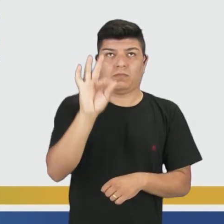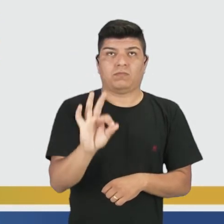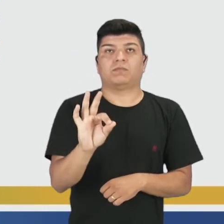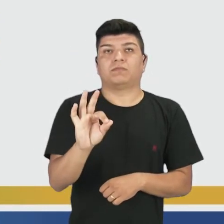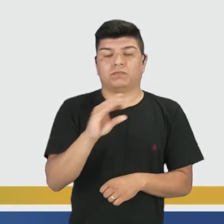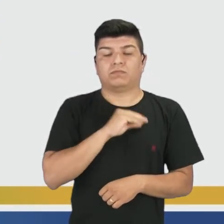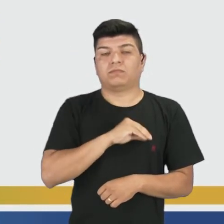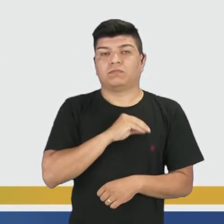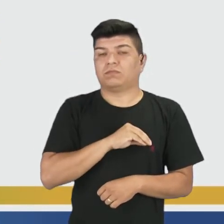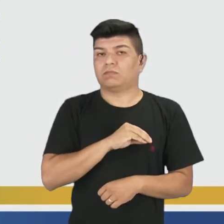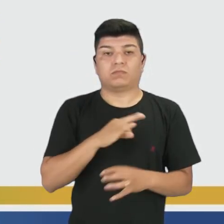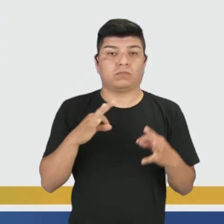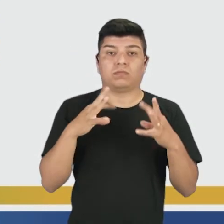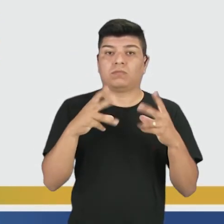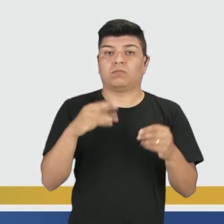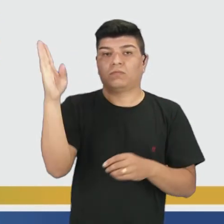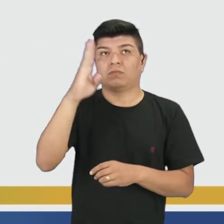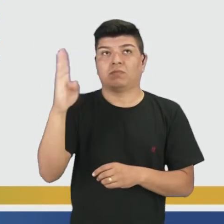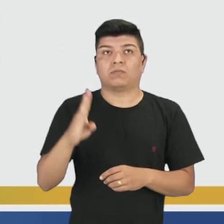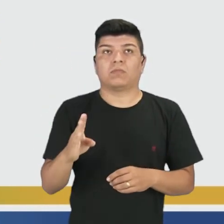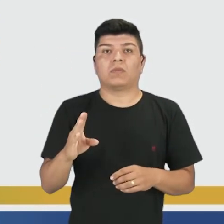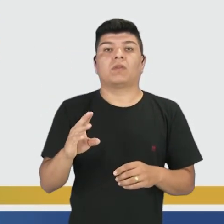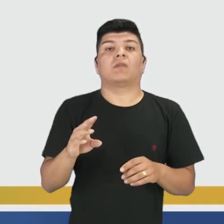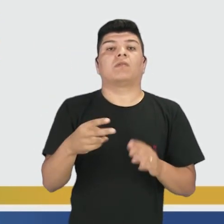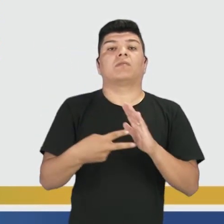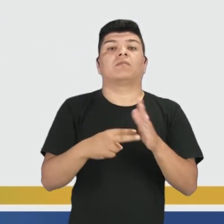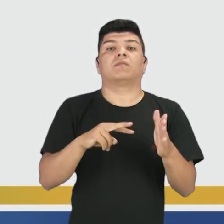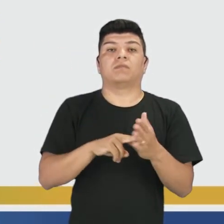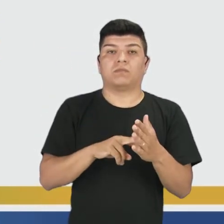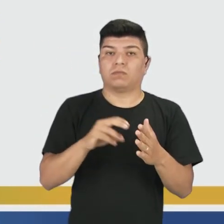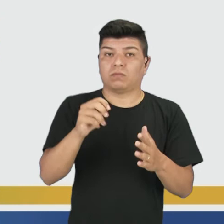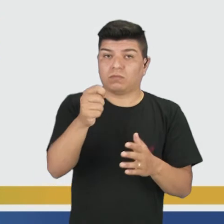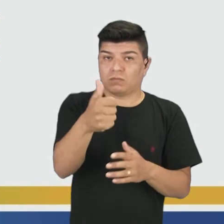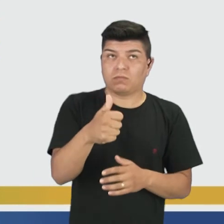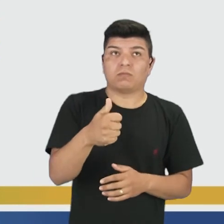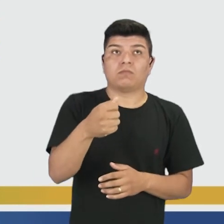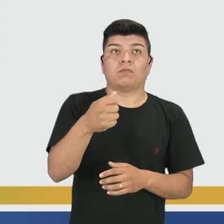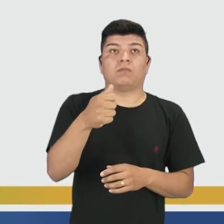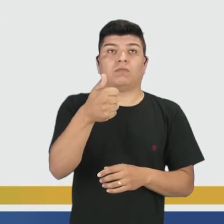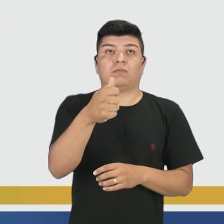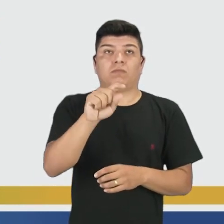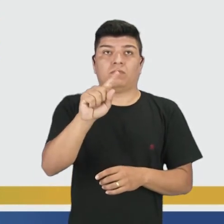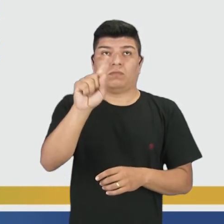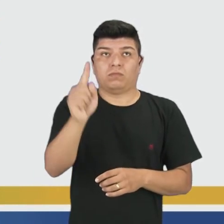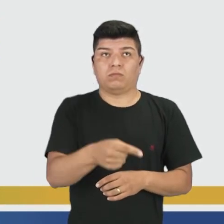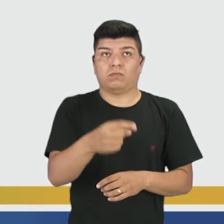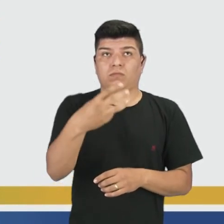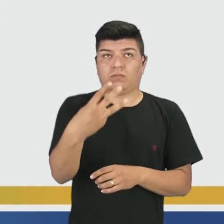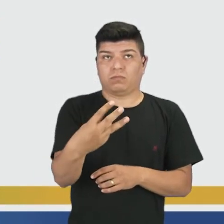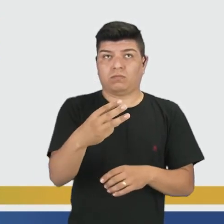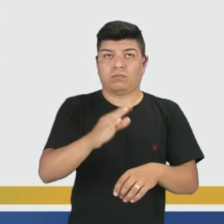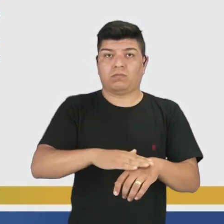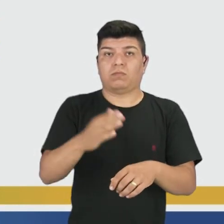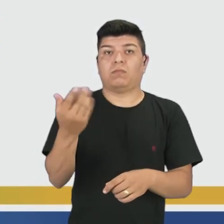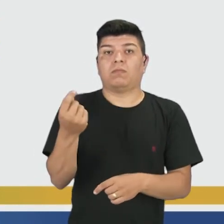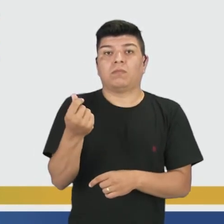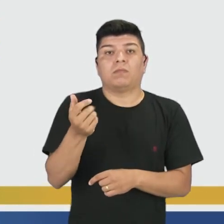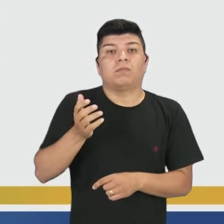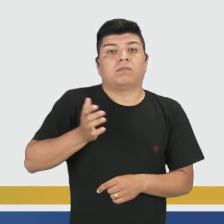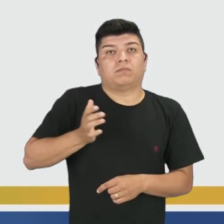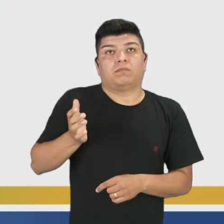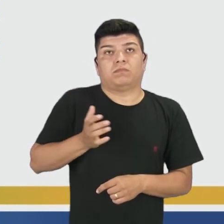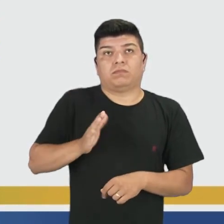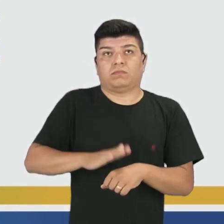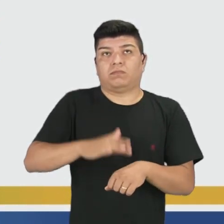28,3% da renda total do país, ou seja, quase um terço da renda está nas mãos dos mais ricos. Já